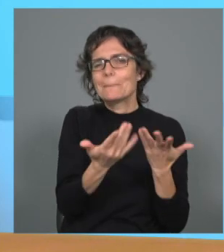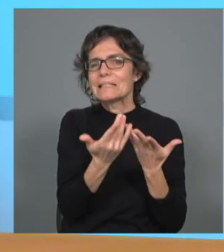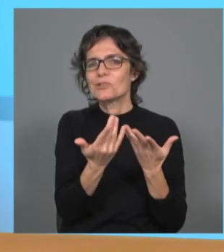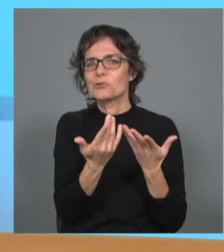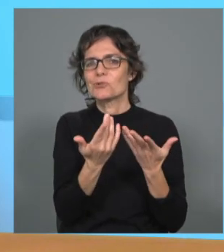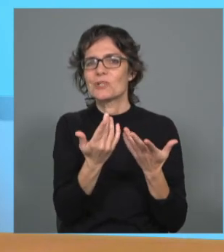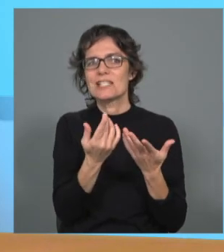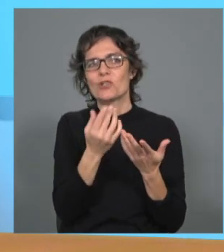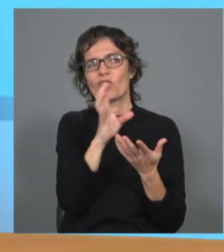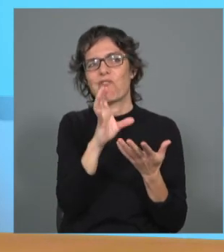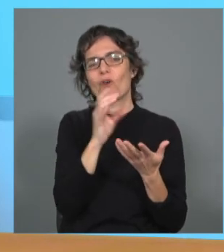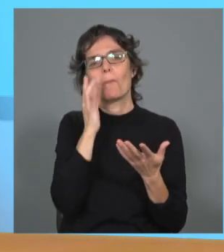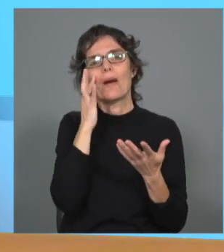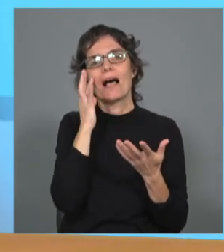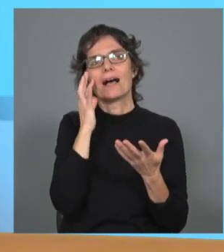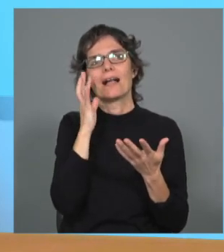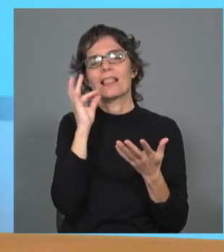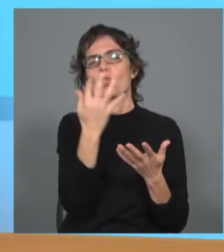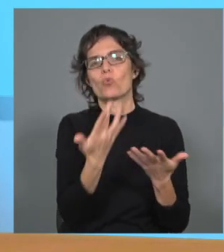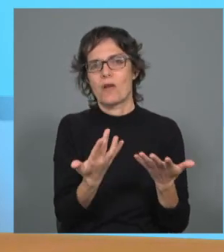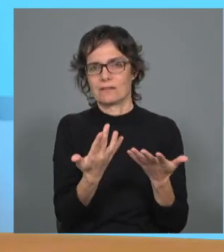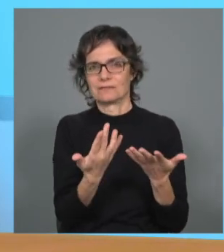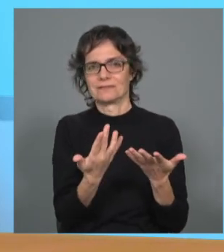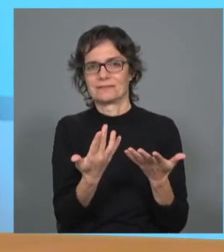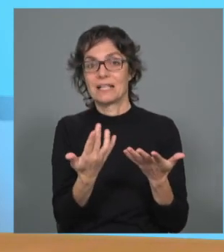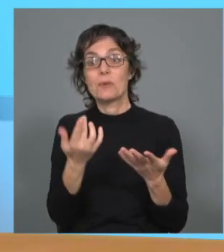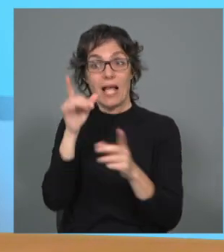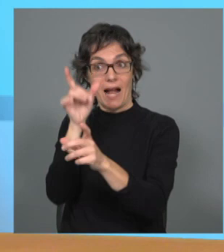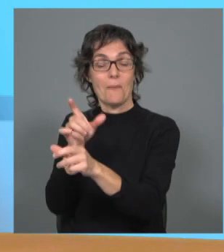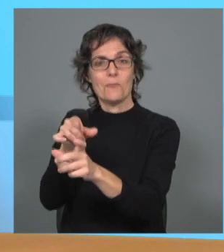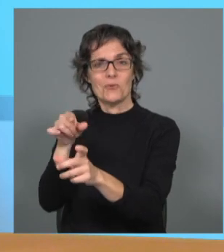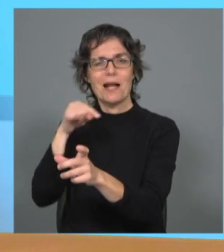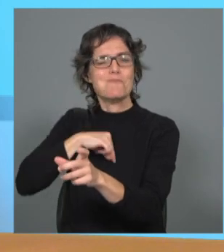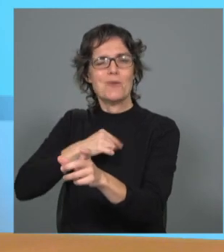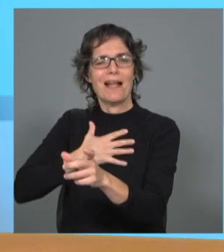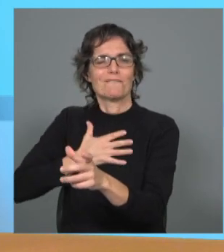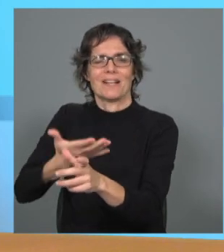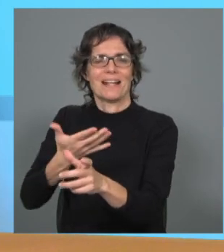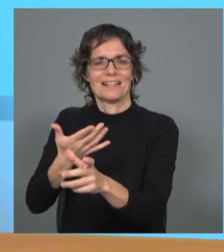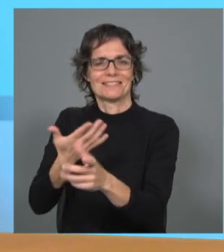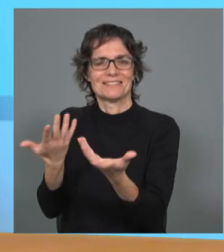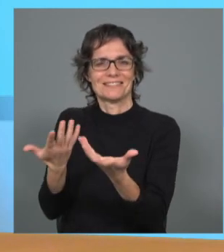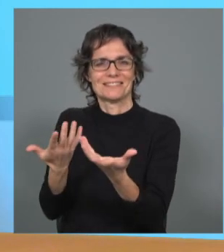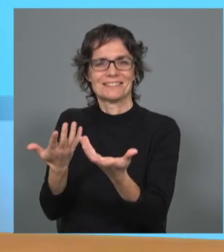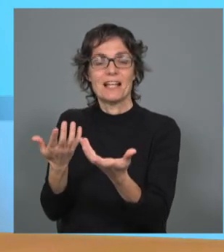colocar a mulher em processos de liderança que permitam esta revolução